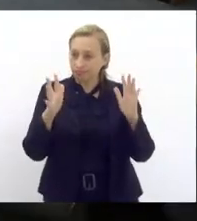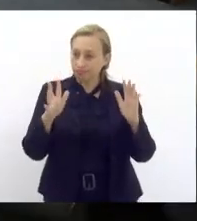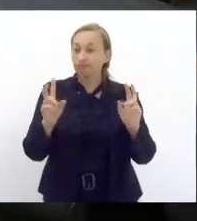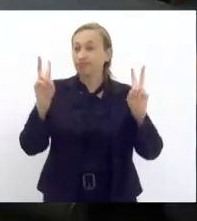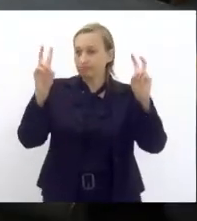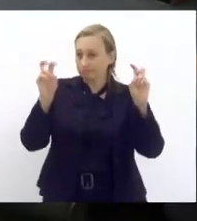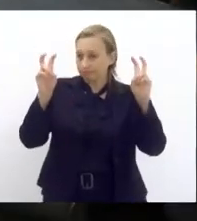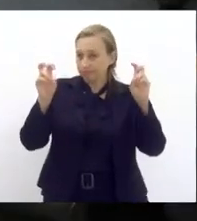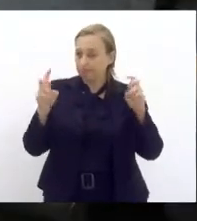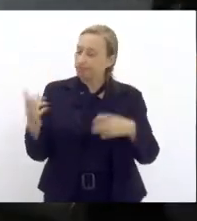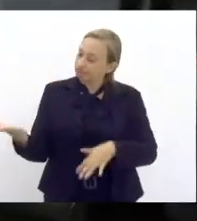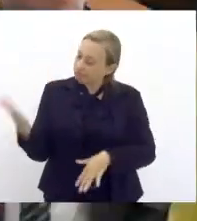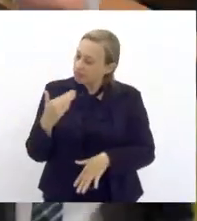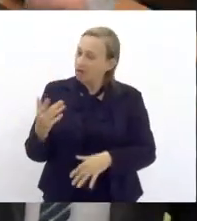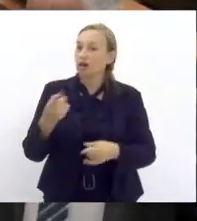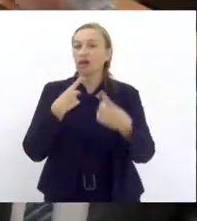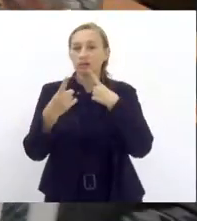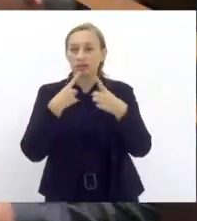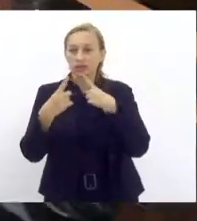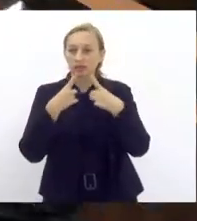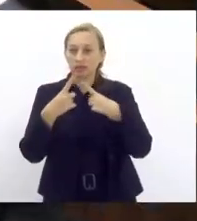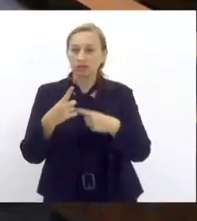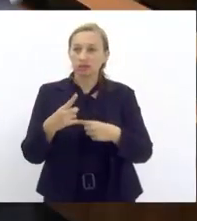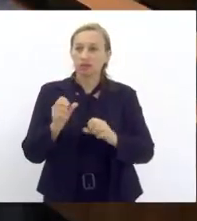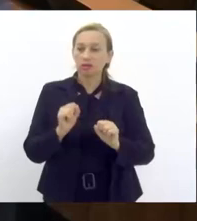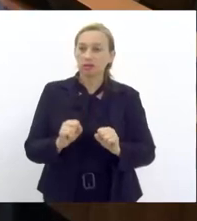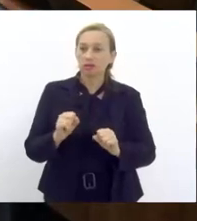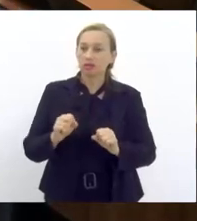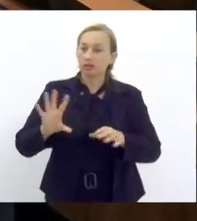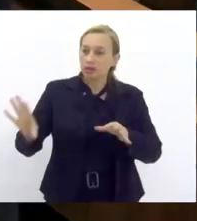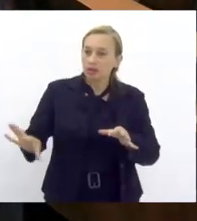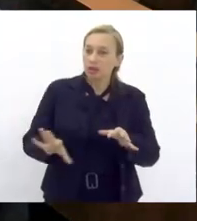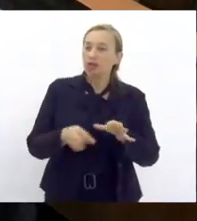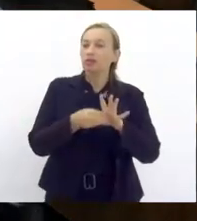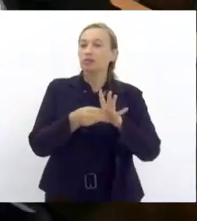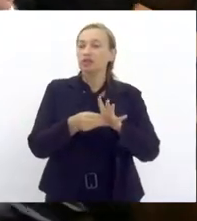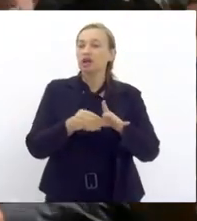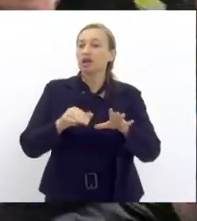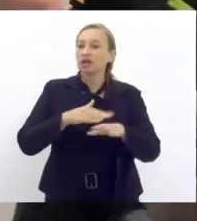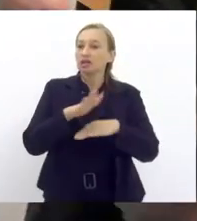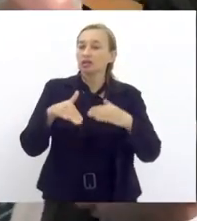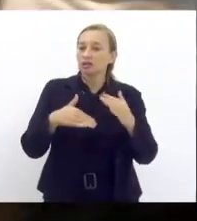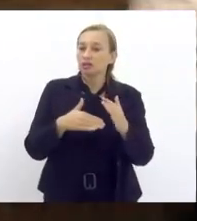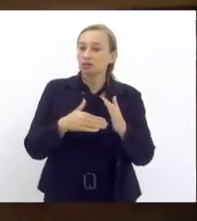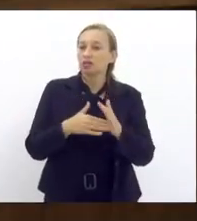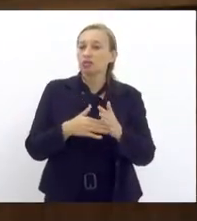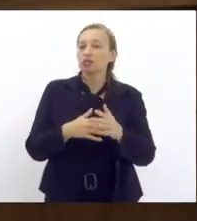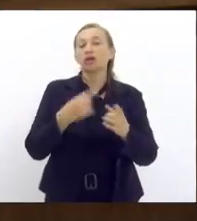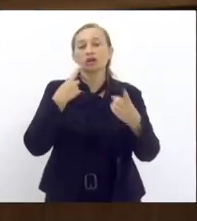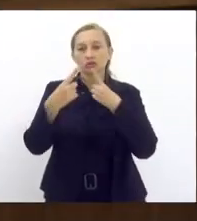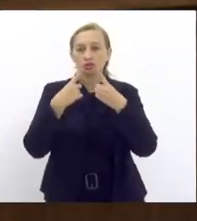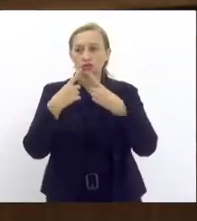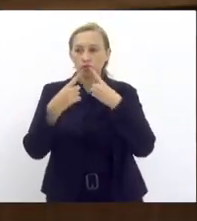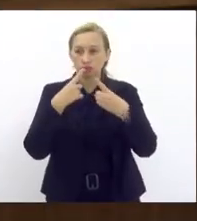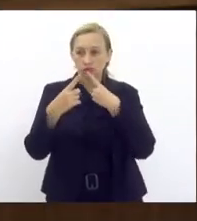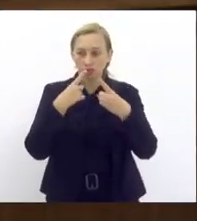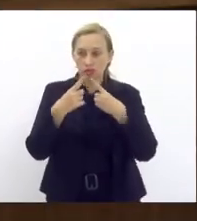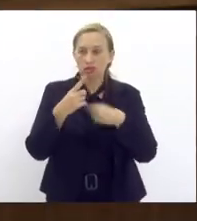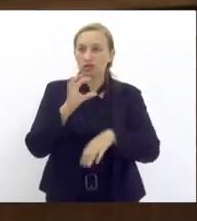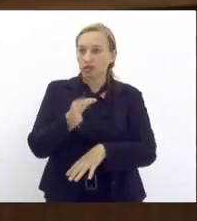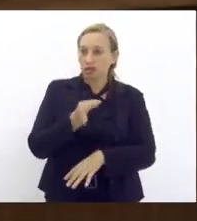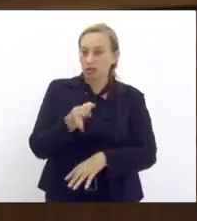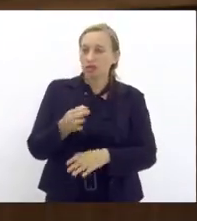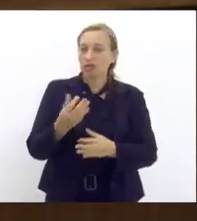questão, e venha, vamos para a discussão, para que nós possamos, então, emendar e trazer toda a tona a discussão para fazer com que, de fato,